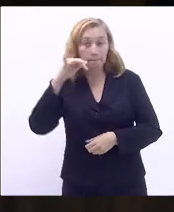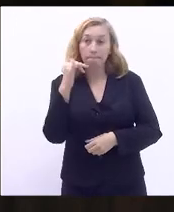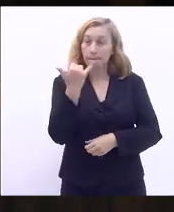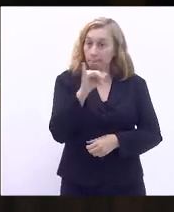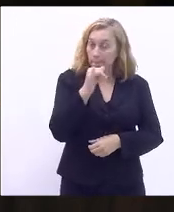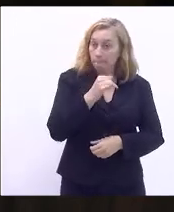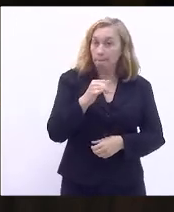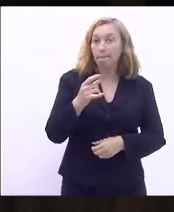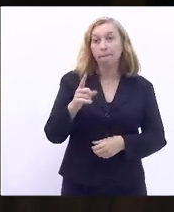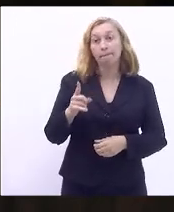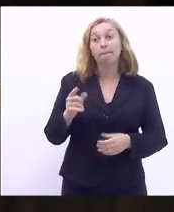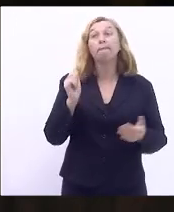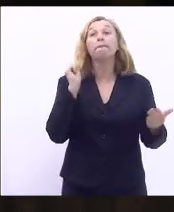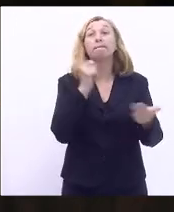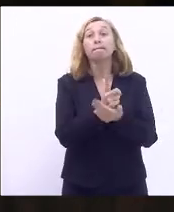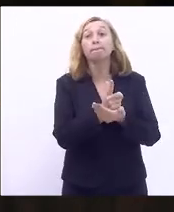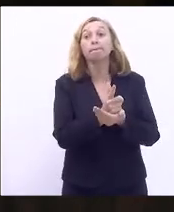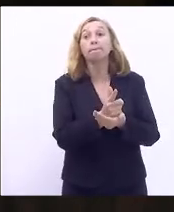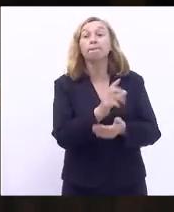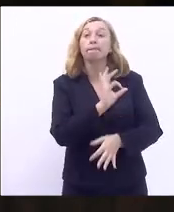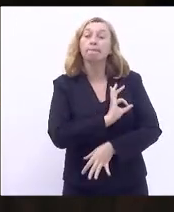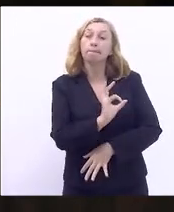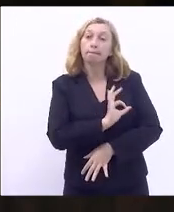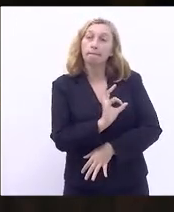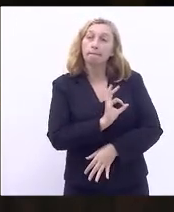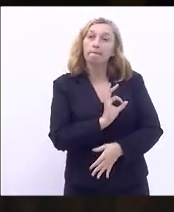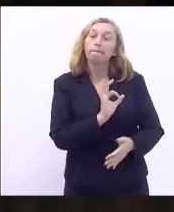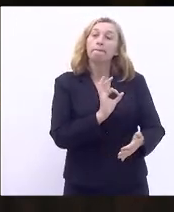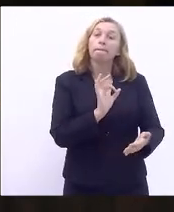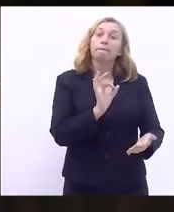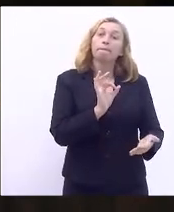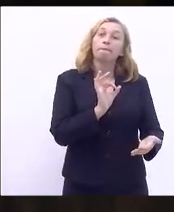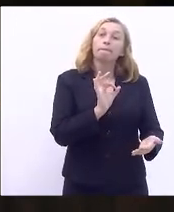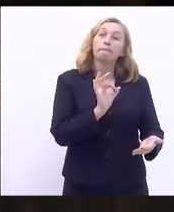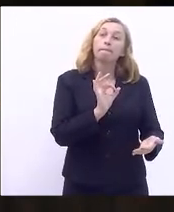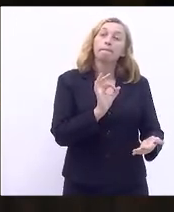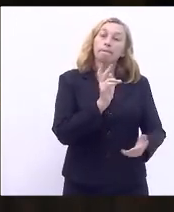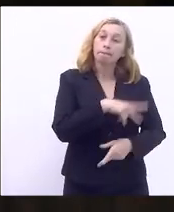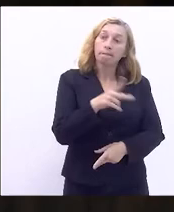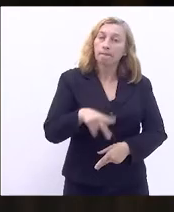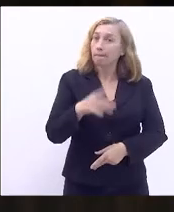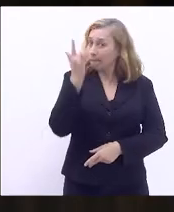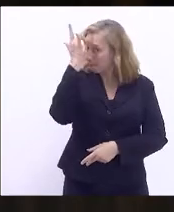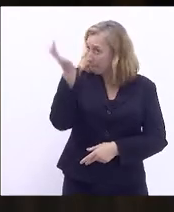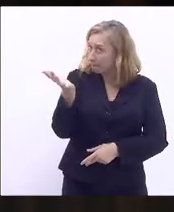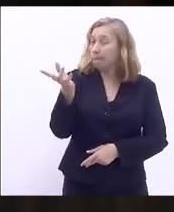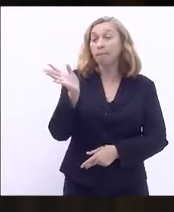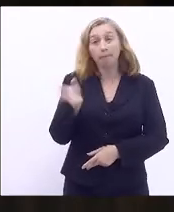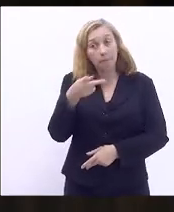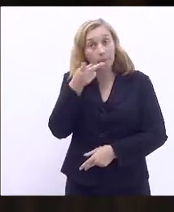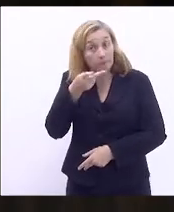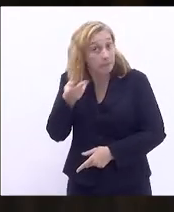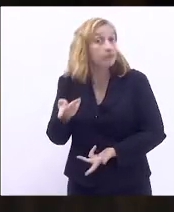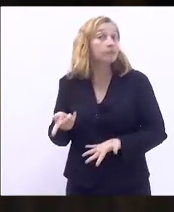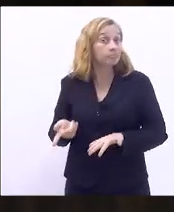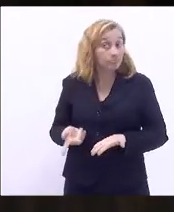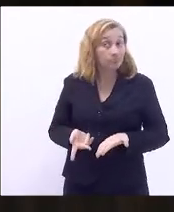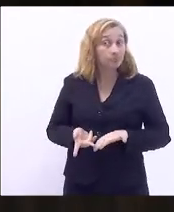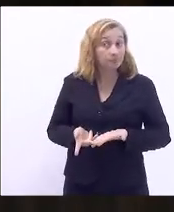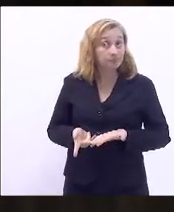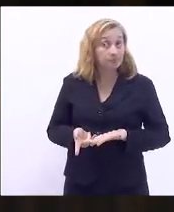E depois para pagar o salário do policial, do professor, porque é fácil, como eu disse aqui, fazer